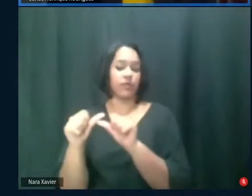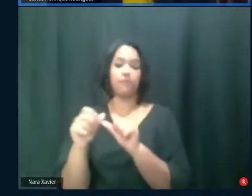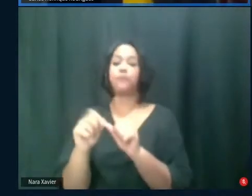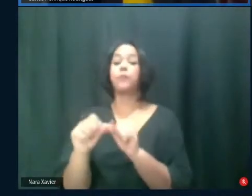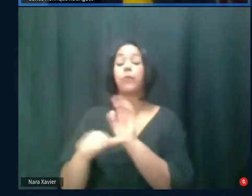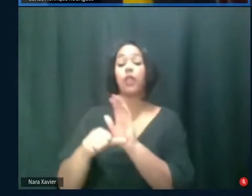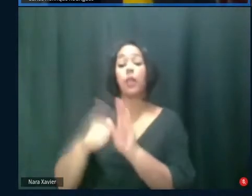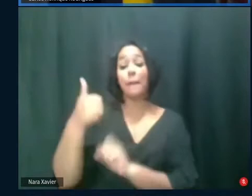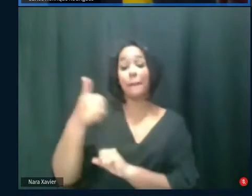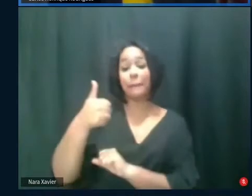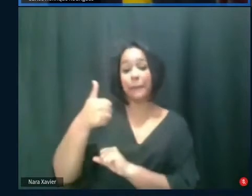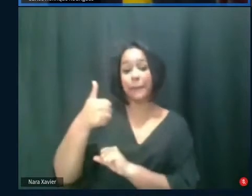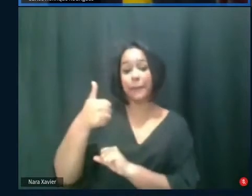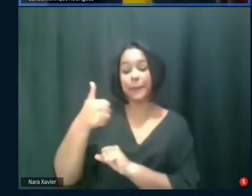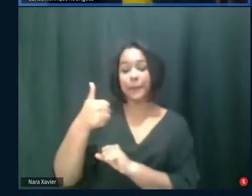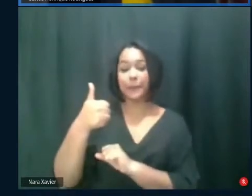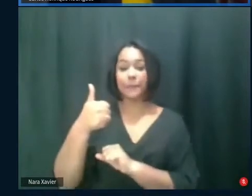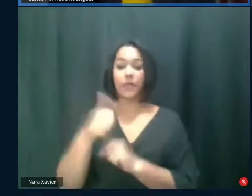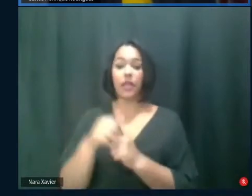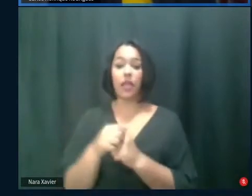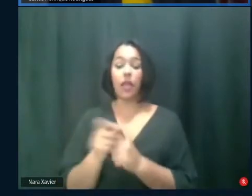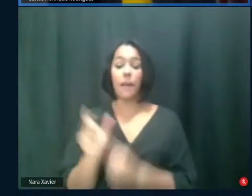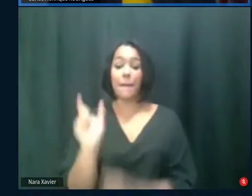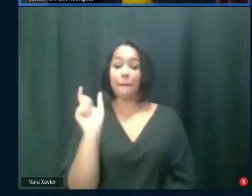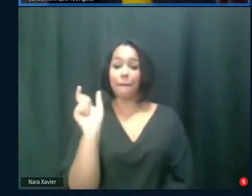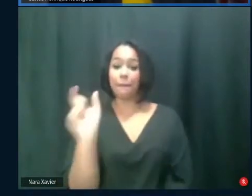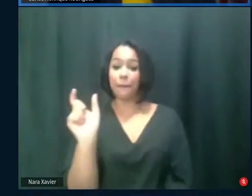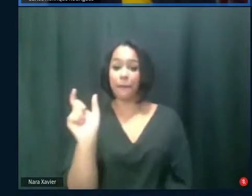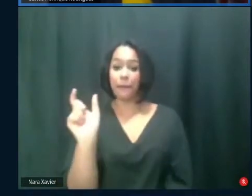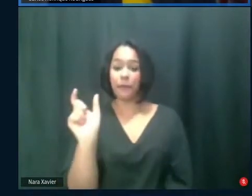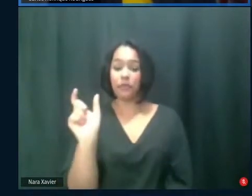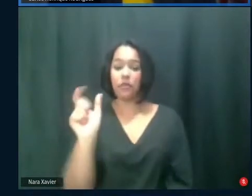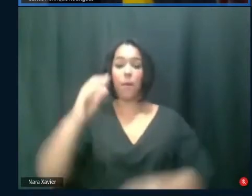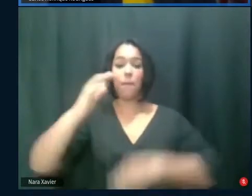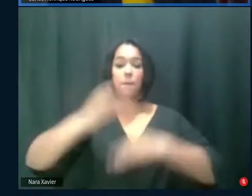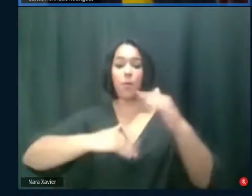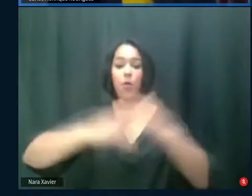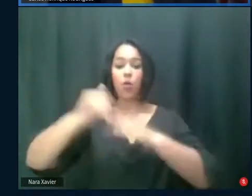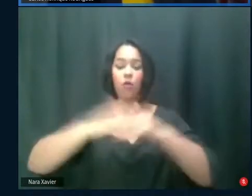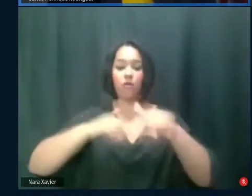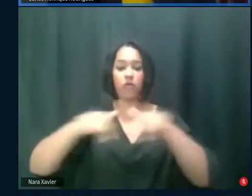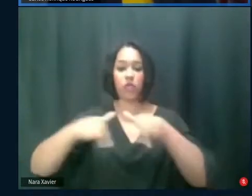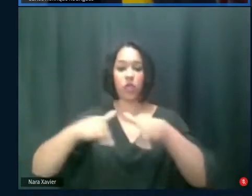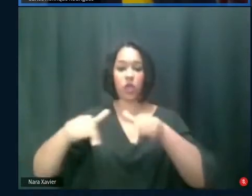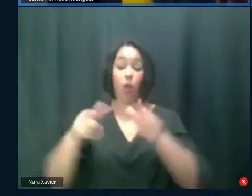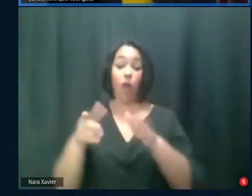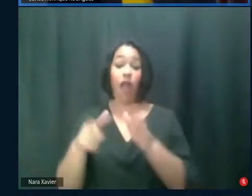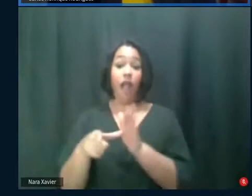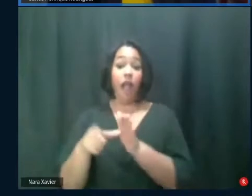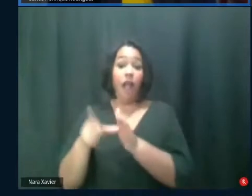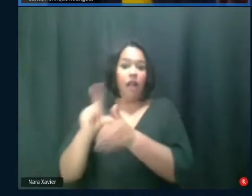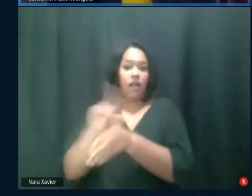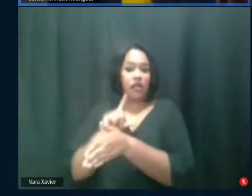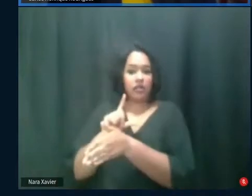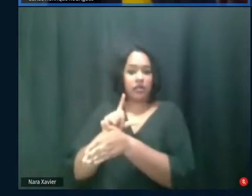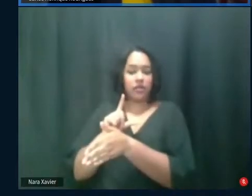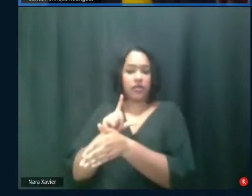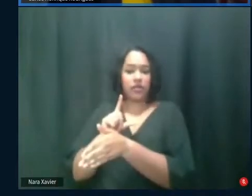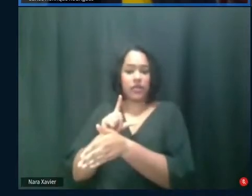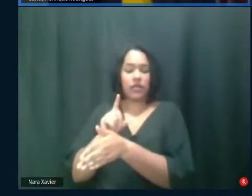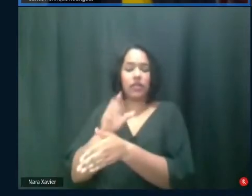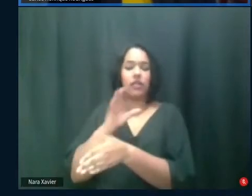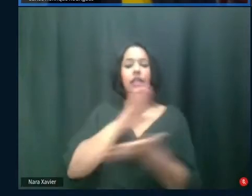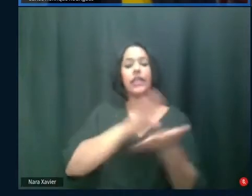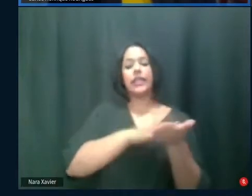primeiro deles é o uso da palavra profissional antecedendo os termos